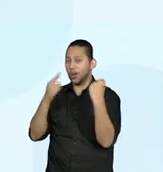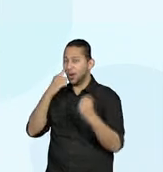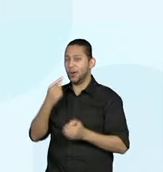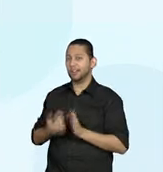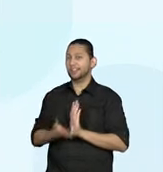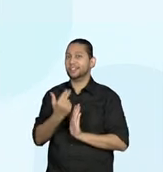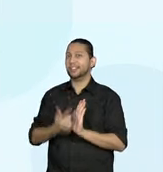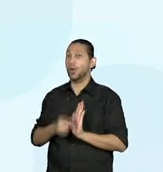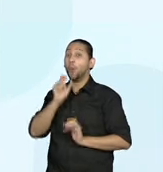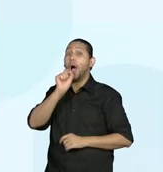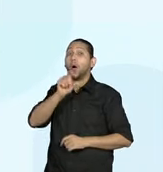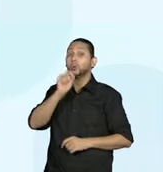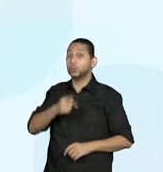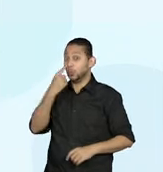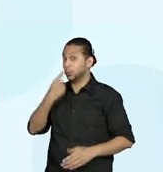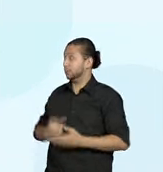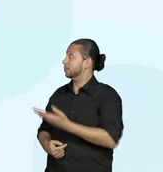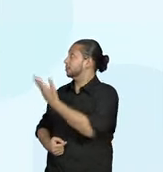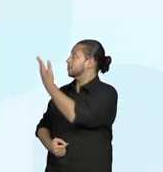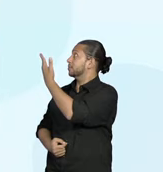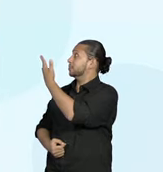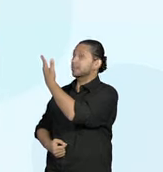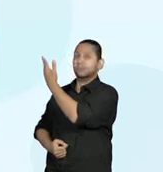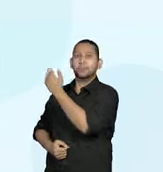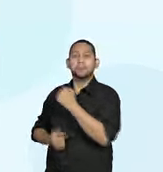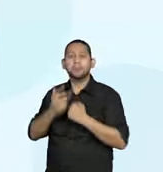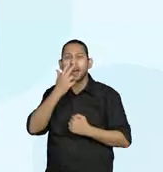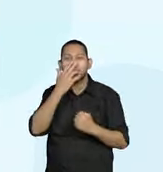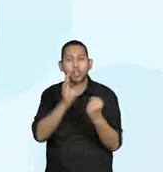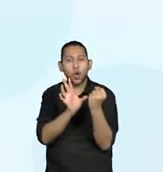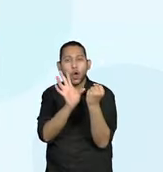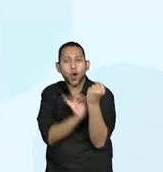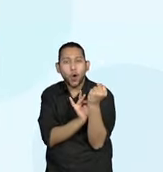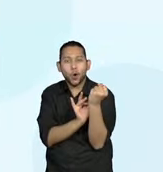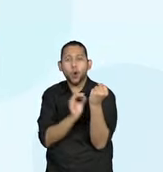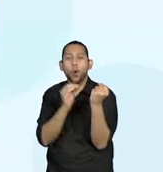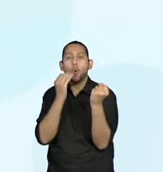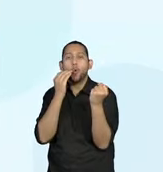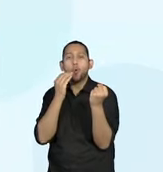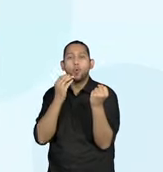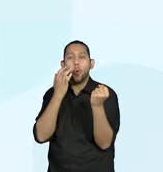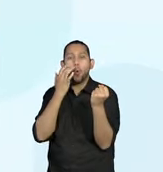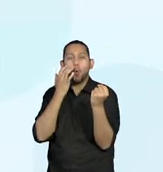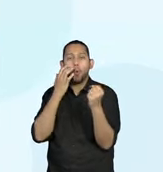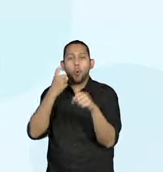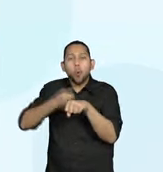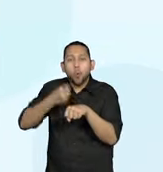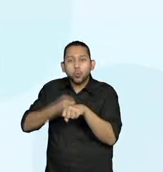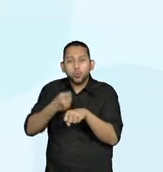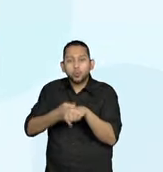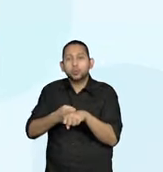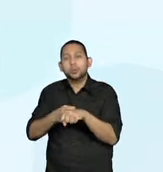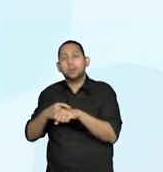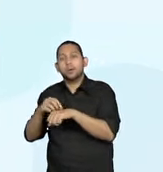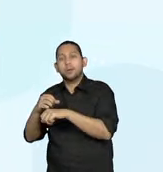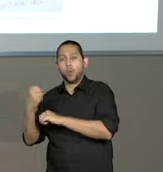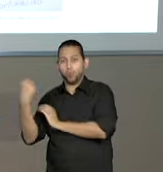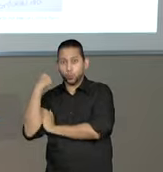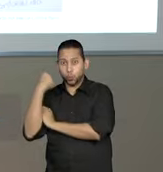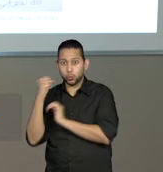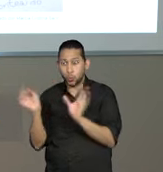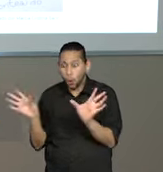ficar aderido ao osso, tá? Então, esses tendões são